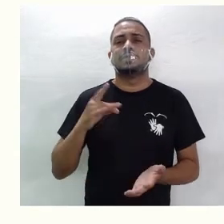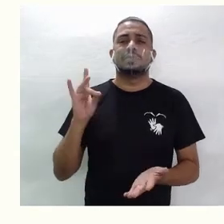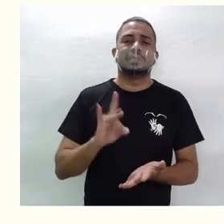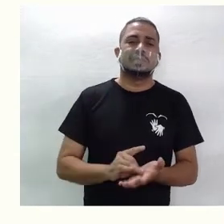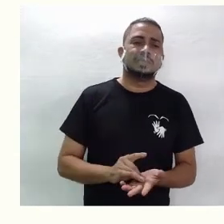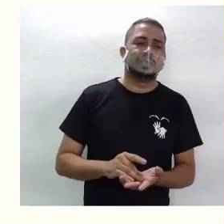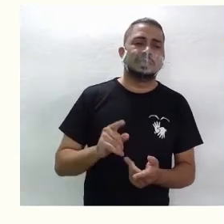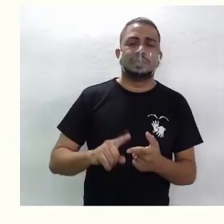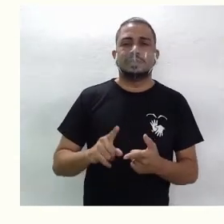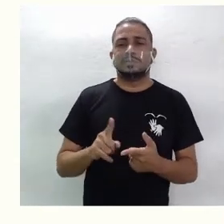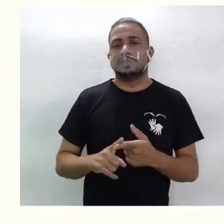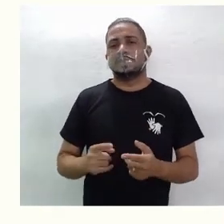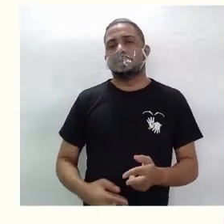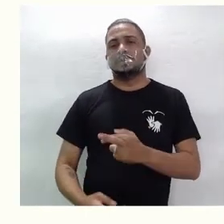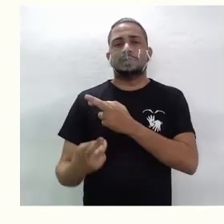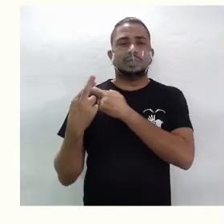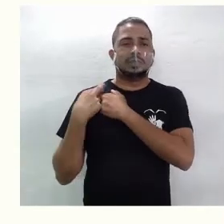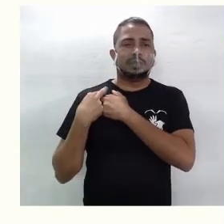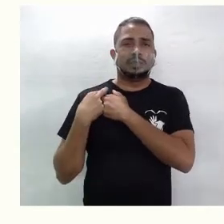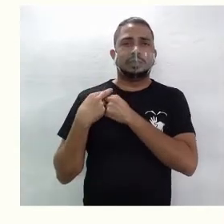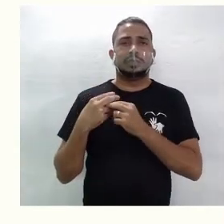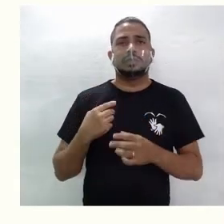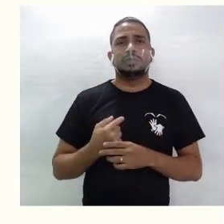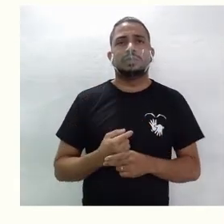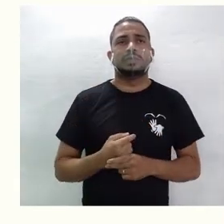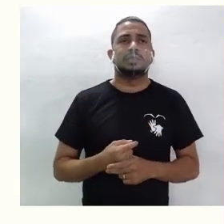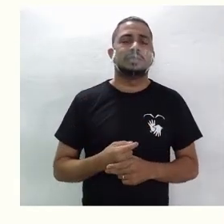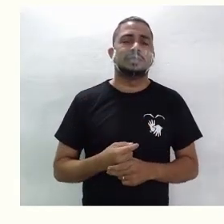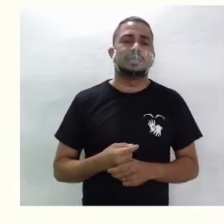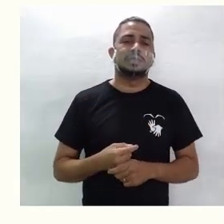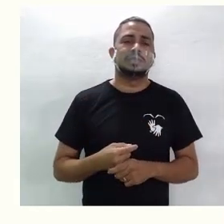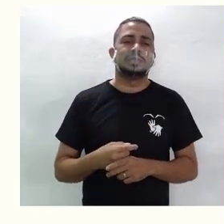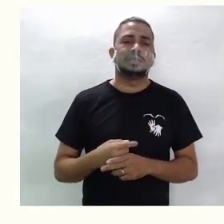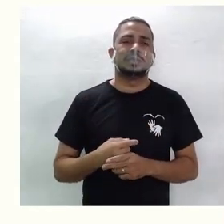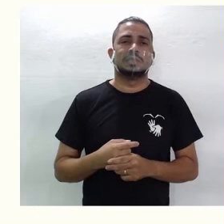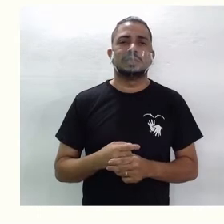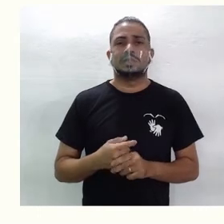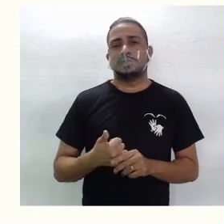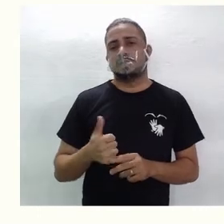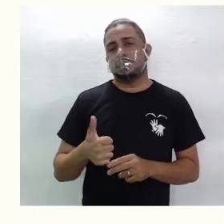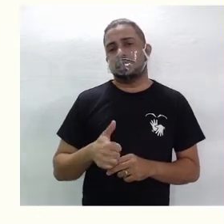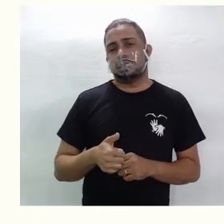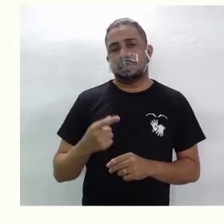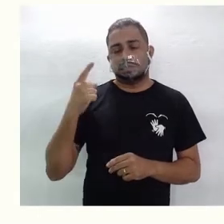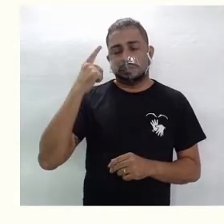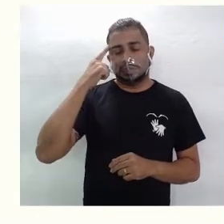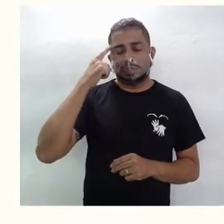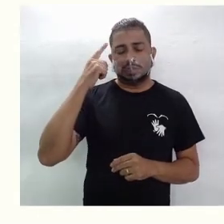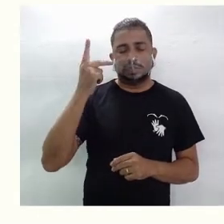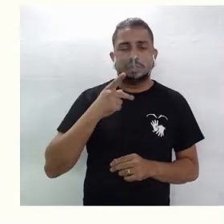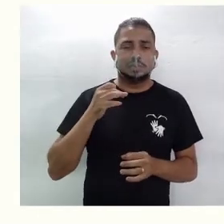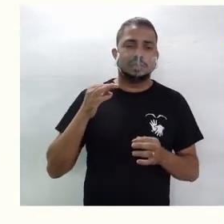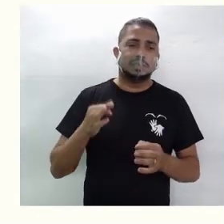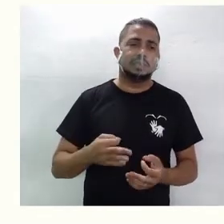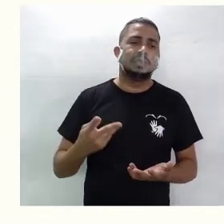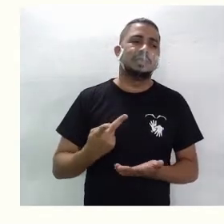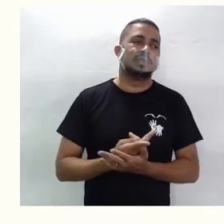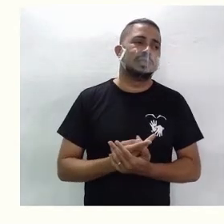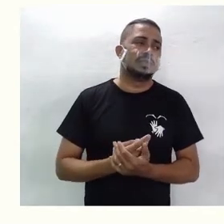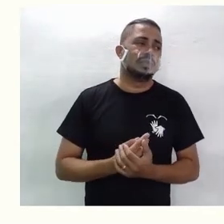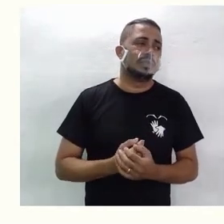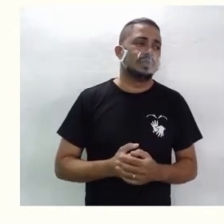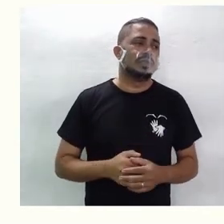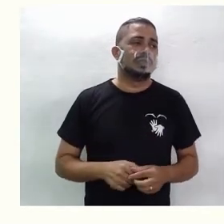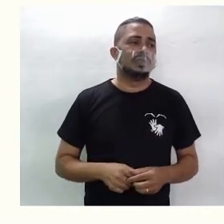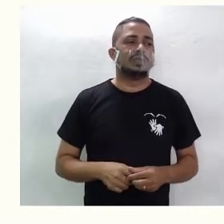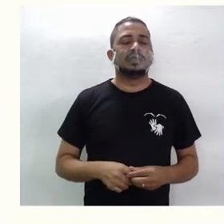e representar na superfície gráfica. Analise, pense e me diga qual está correto ou incorreto.